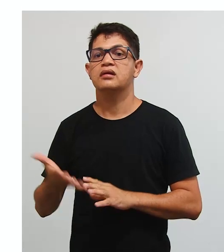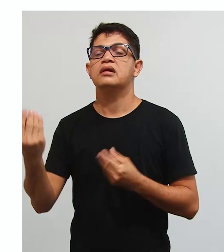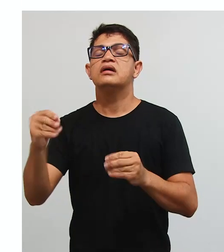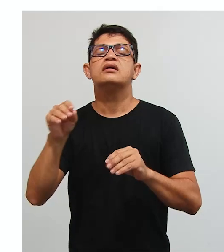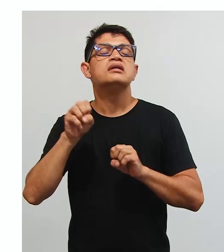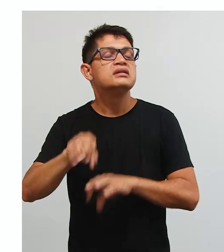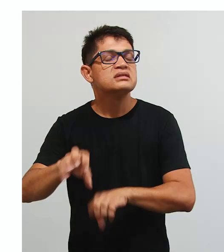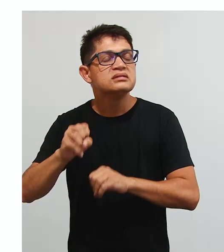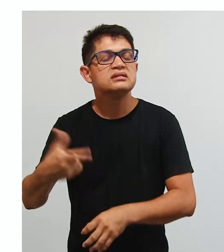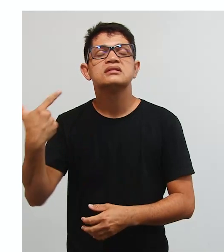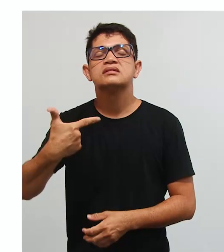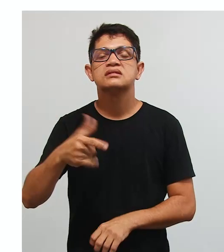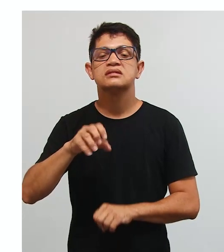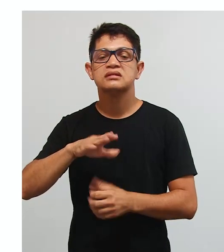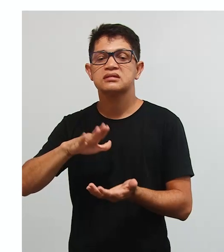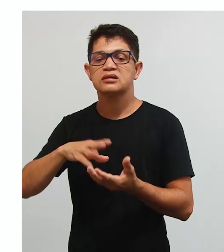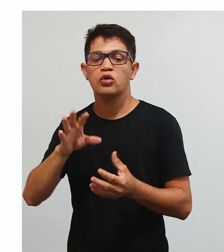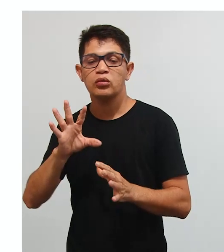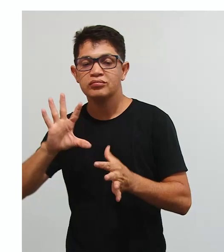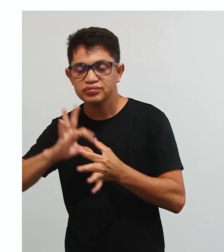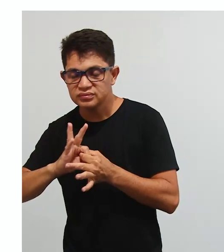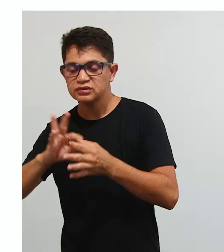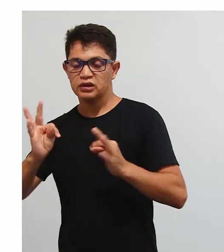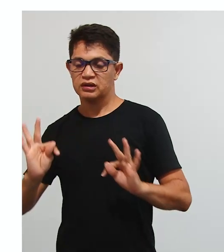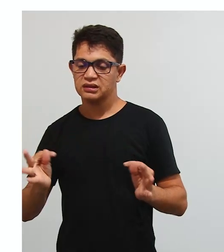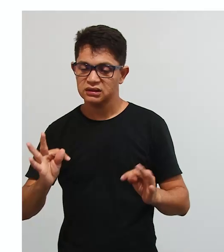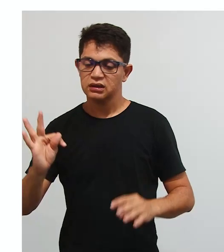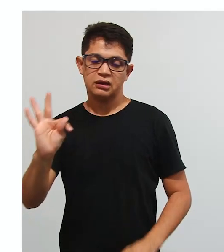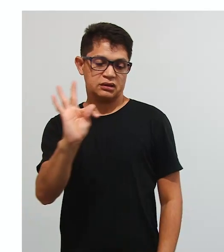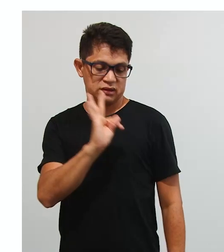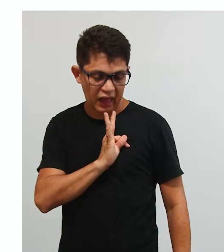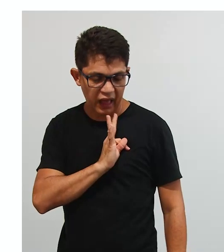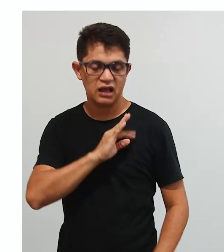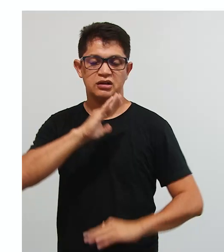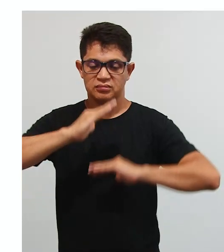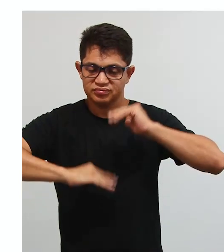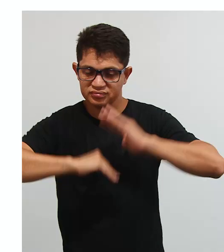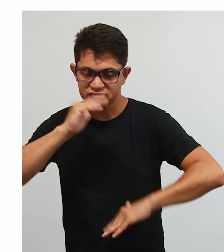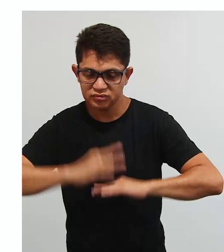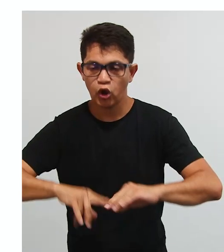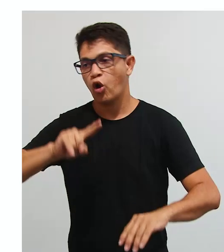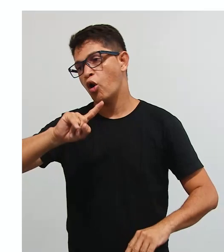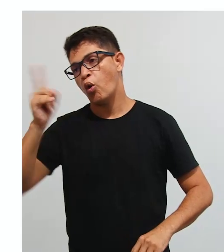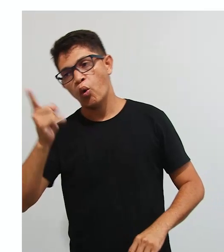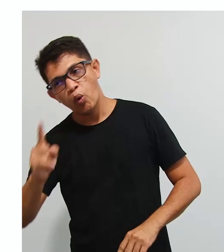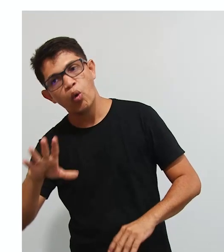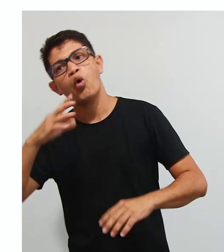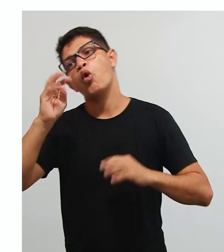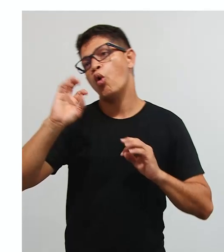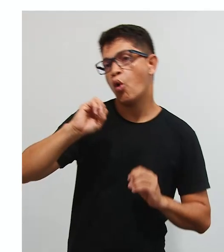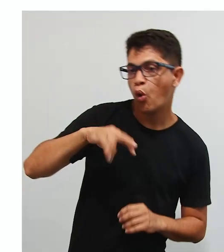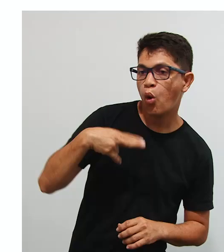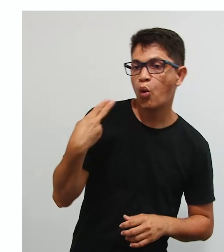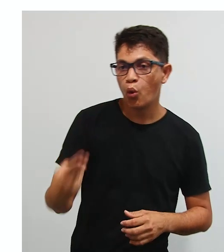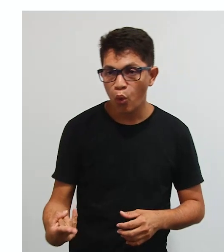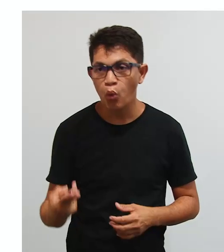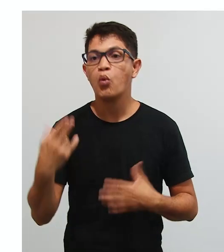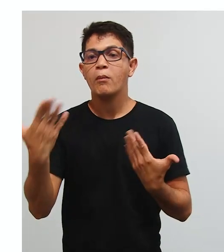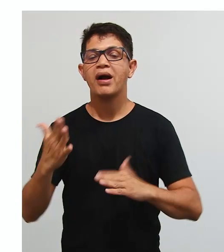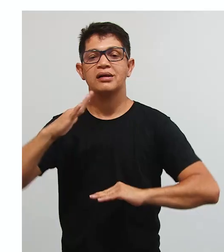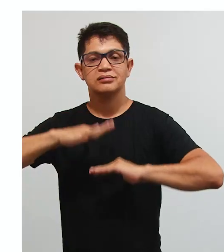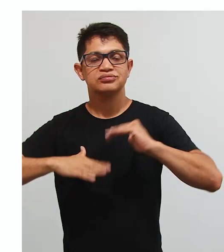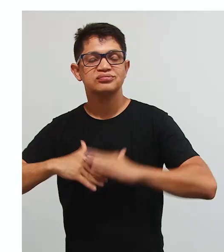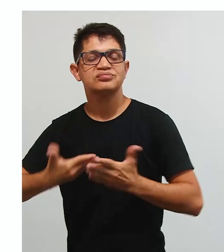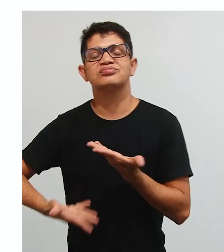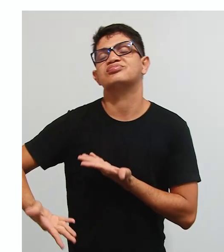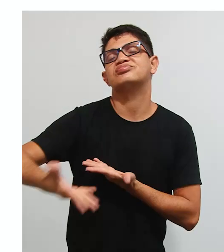E esse ensino médio, ele pode ser técnico ou não, pode ser profissionalizante ou não. Aqui dentro do ensino